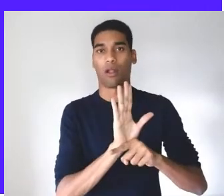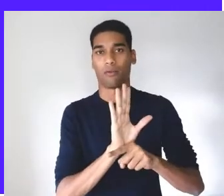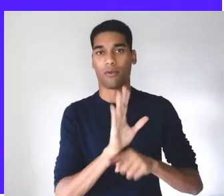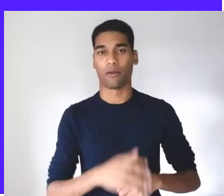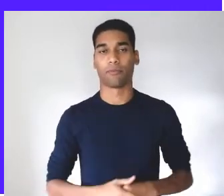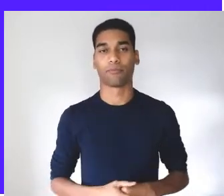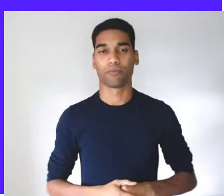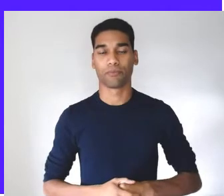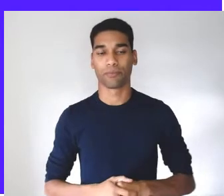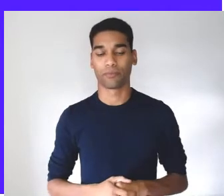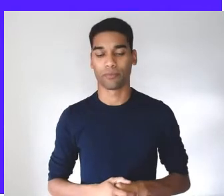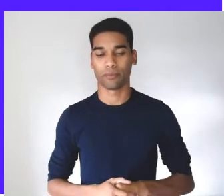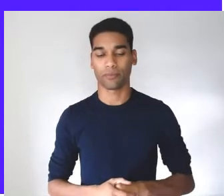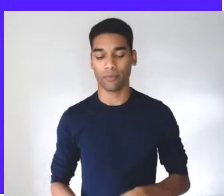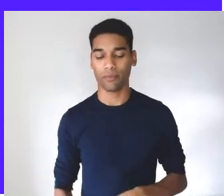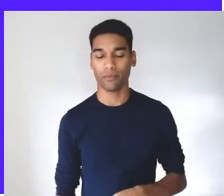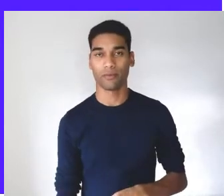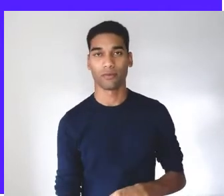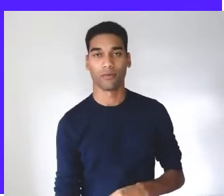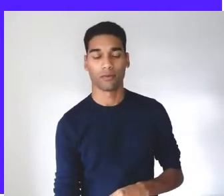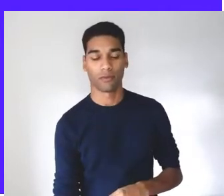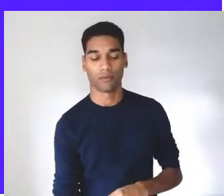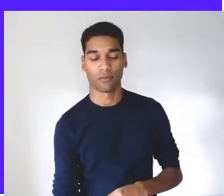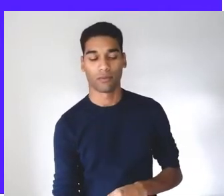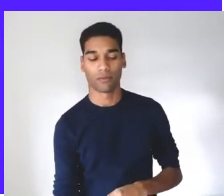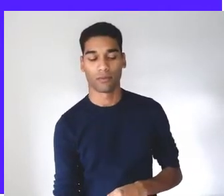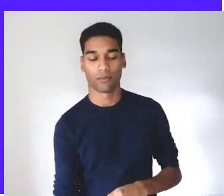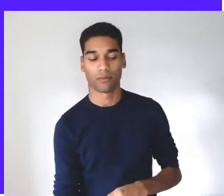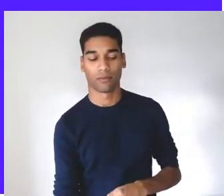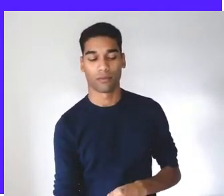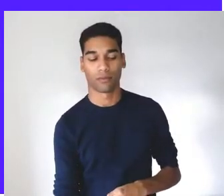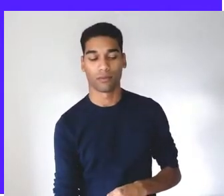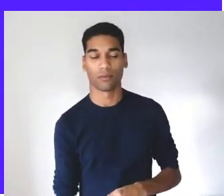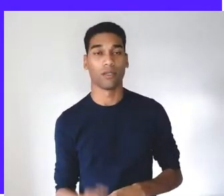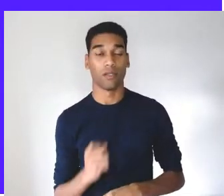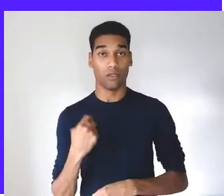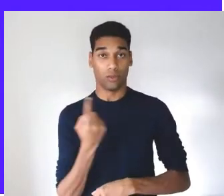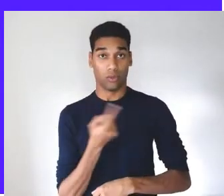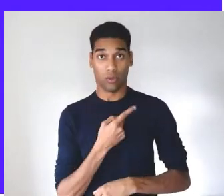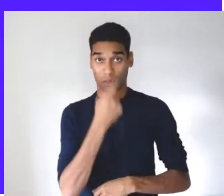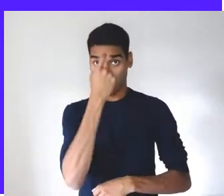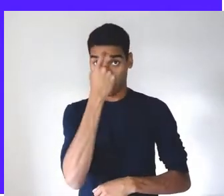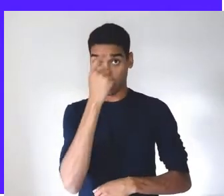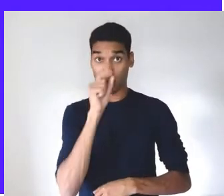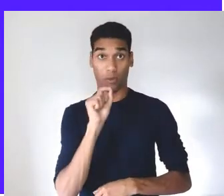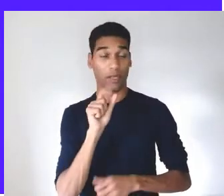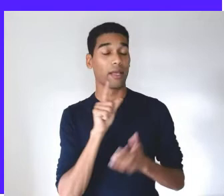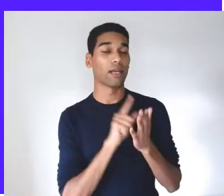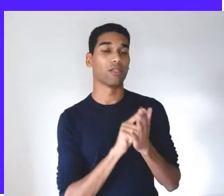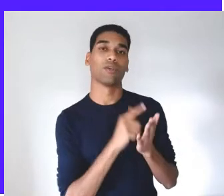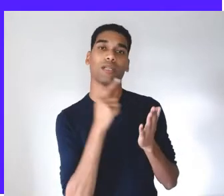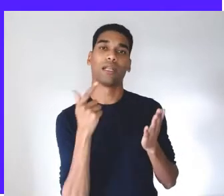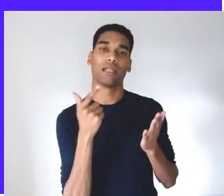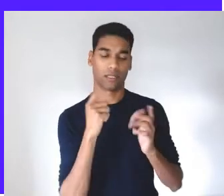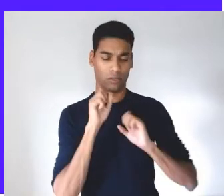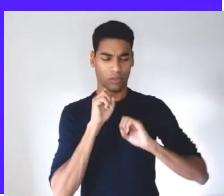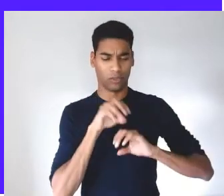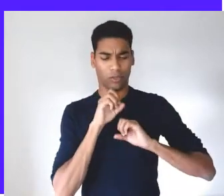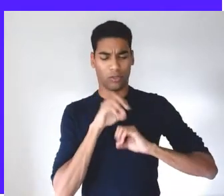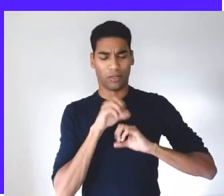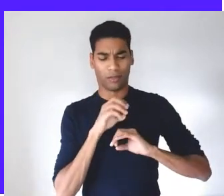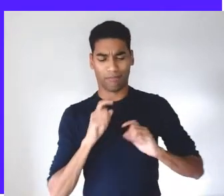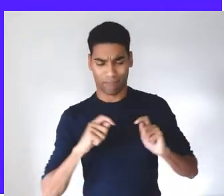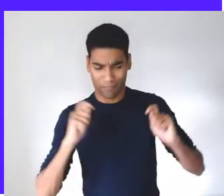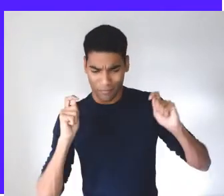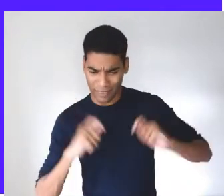Só para posicionar, assim, a gente pensou nessa mesa justamente que a Associação de Jornalistas de Educação, mas a gente achava que dá para ter inspiração de, né, não